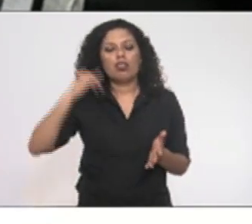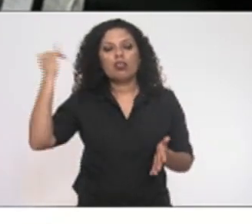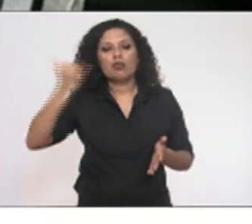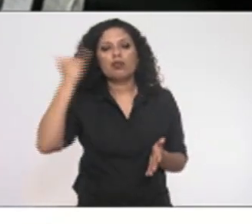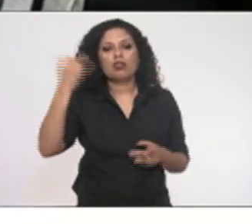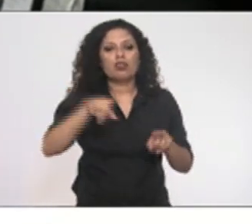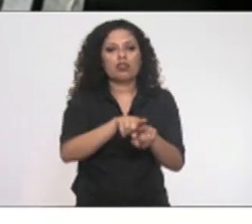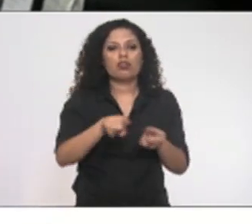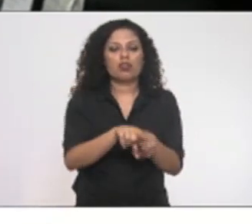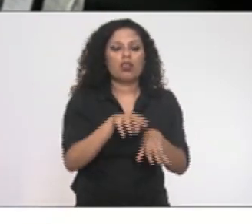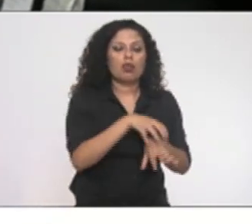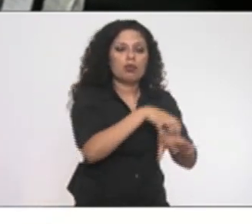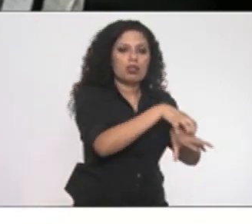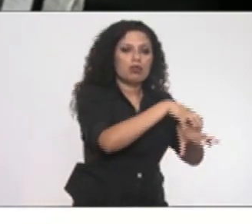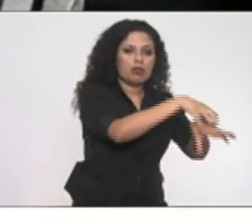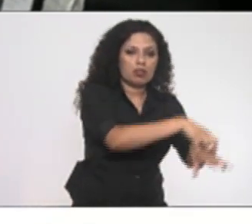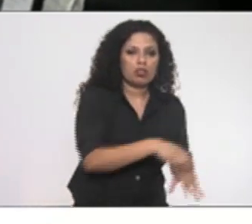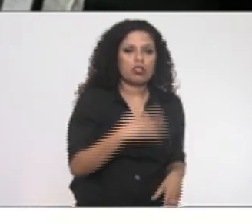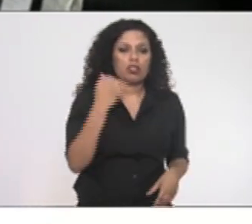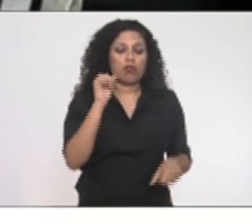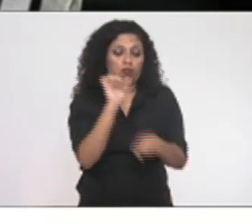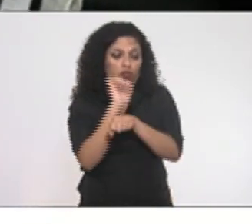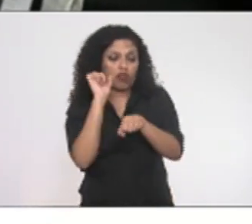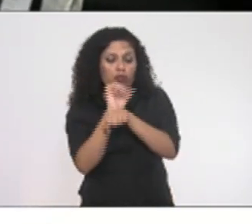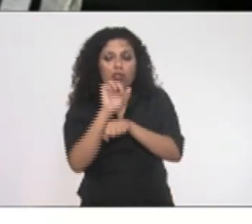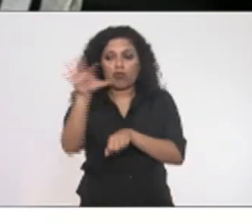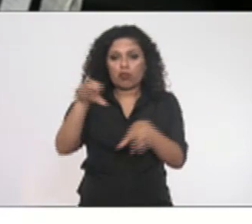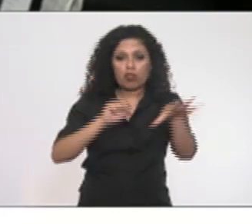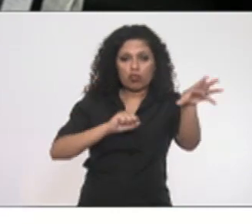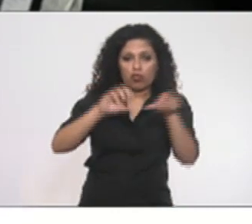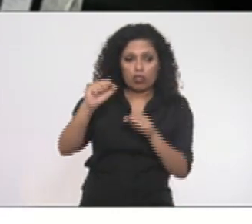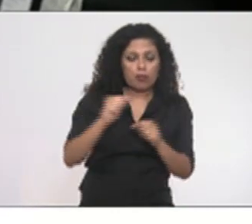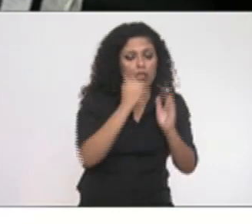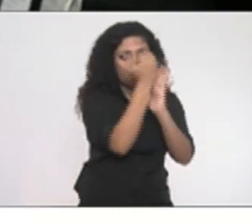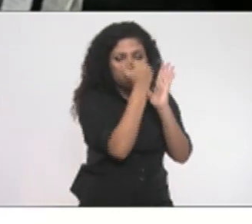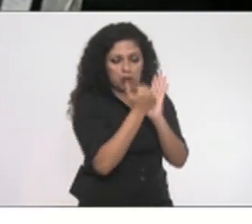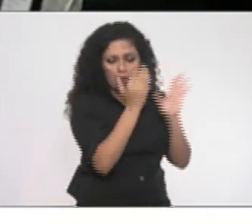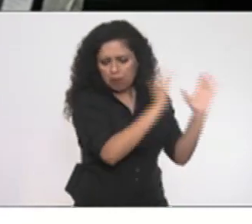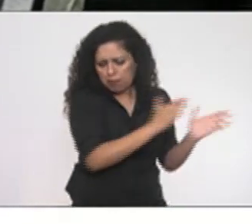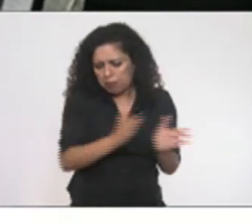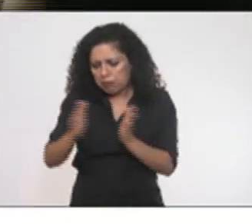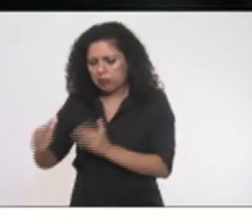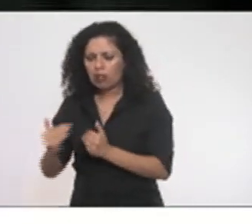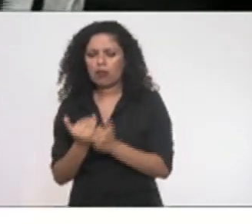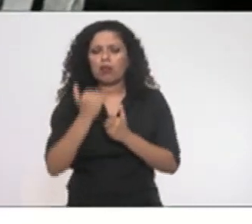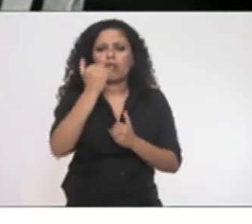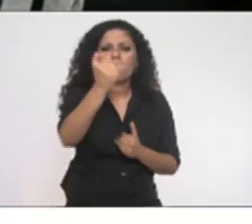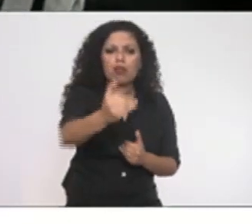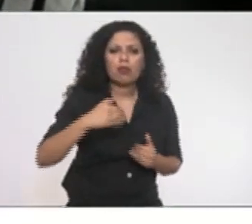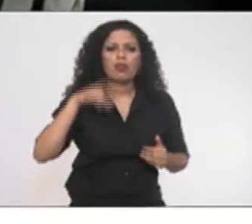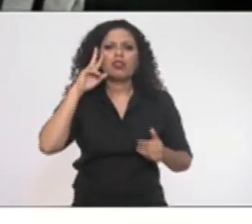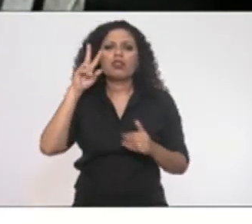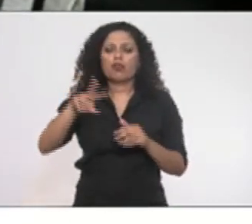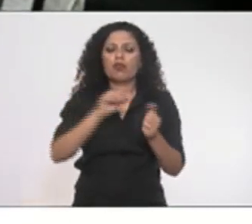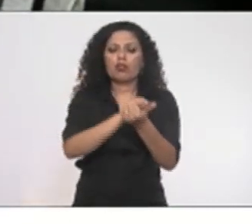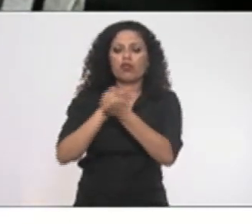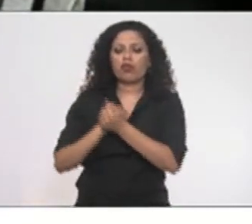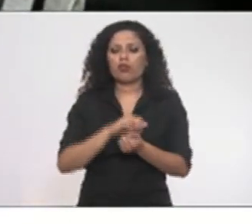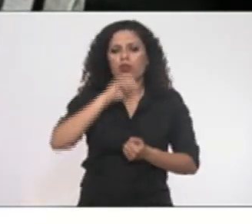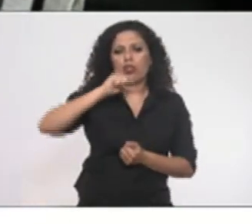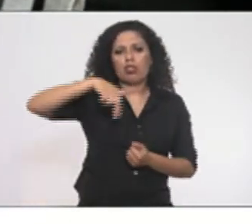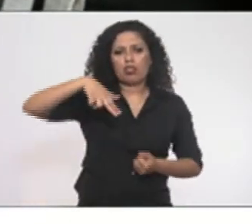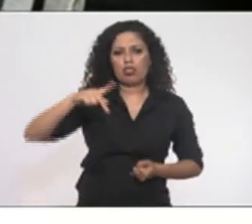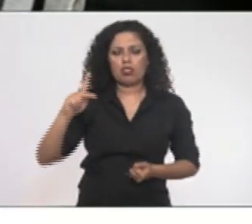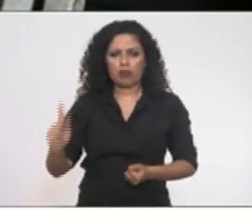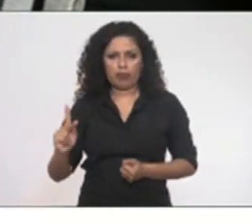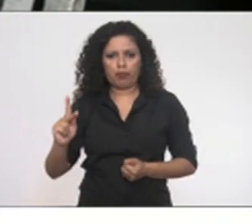importante, os transportadores a gente espera que a chamada seja coordenada, e eles têm que desenvolver, sob a orientação da ANP, o que se chama de